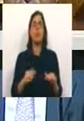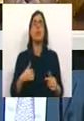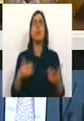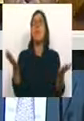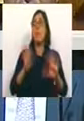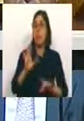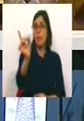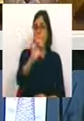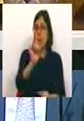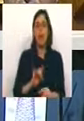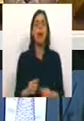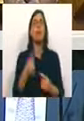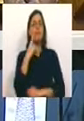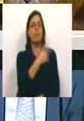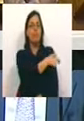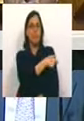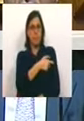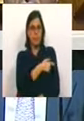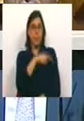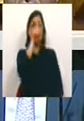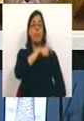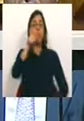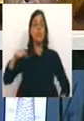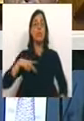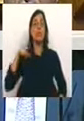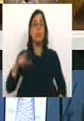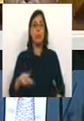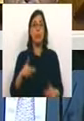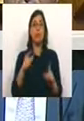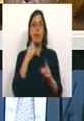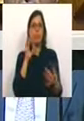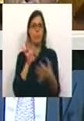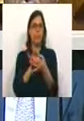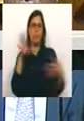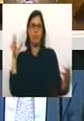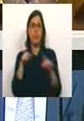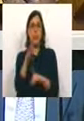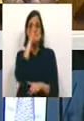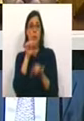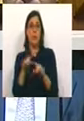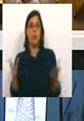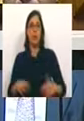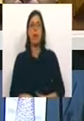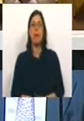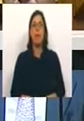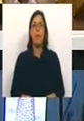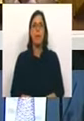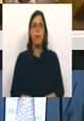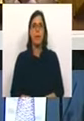Não abdicamos de representar os portugueses que não se reveem neste governo. Muito bem.